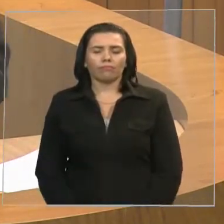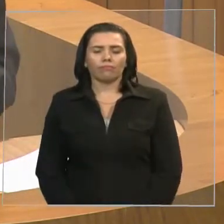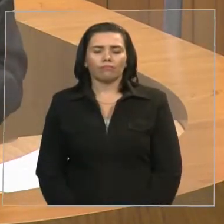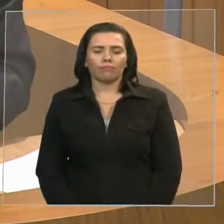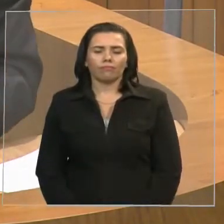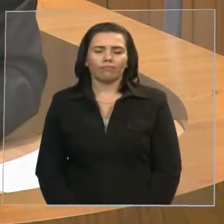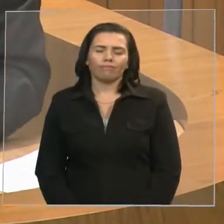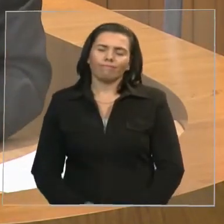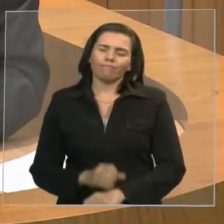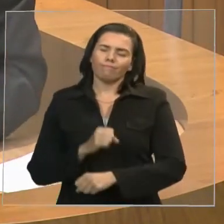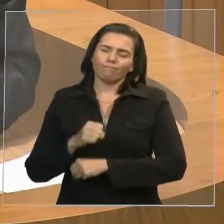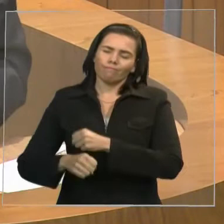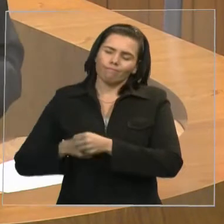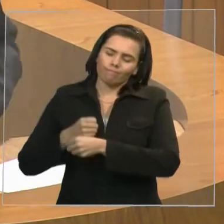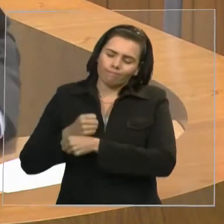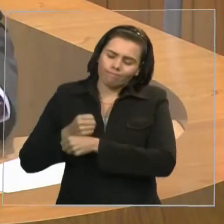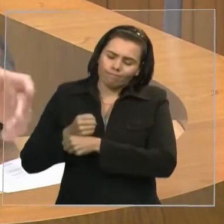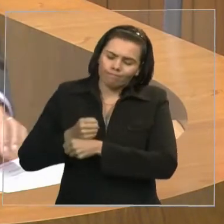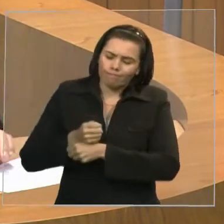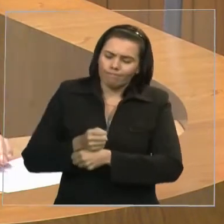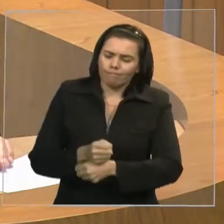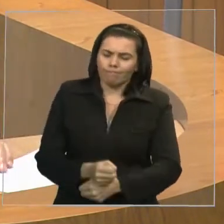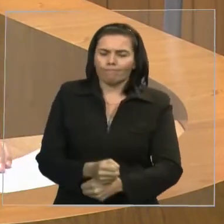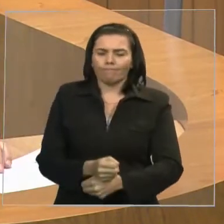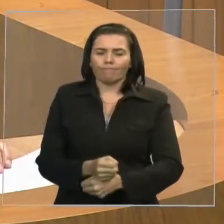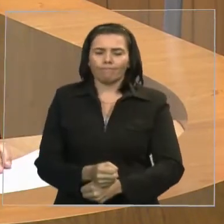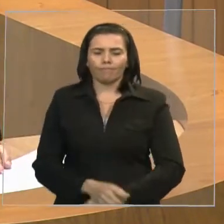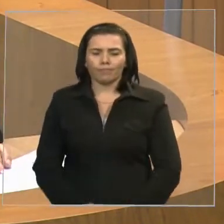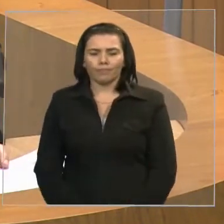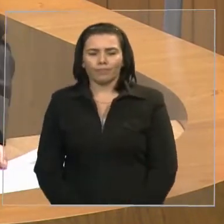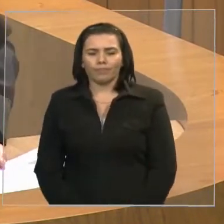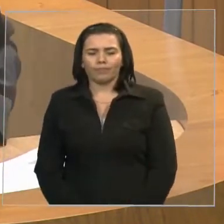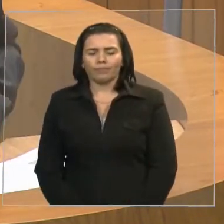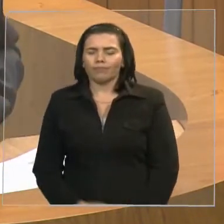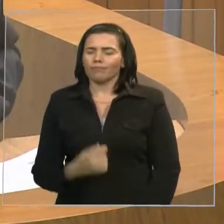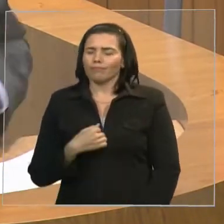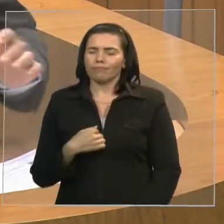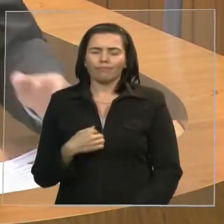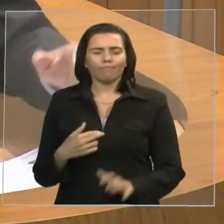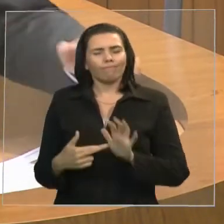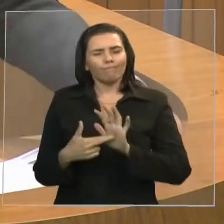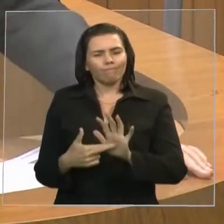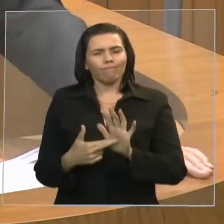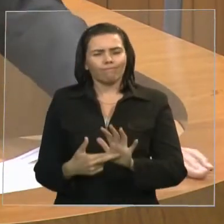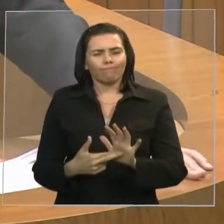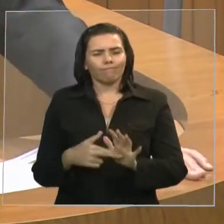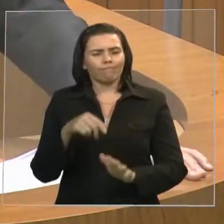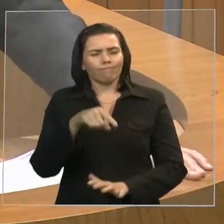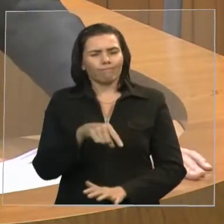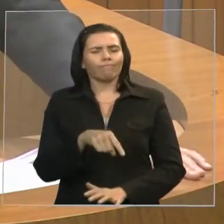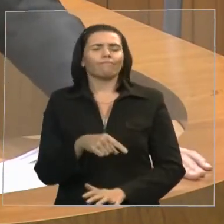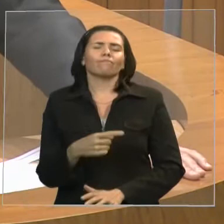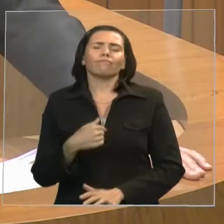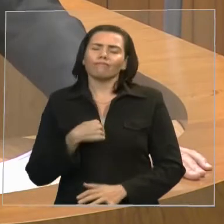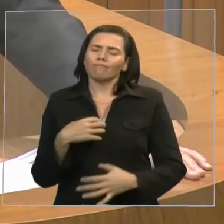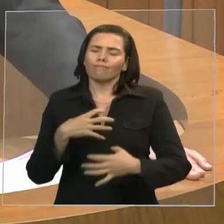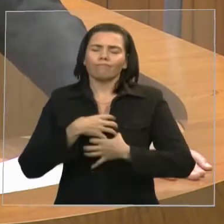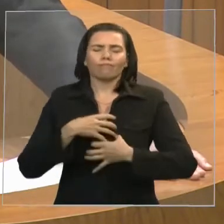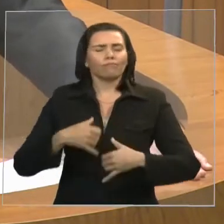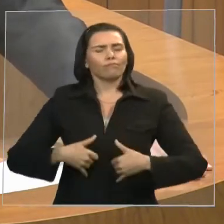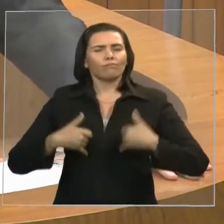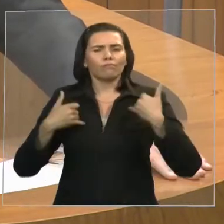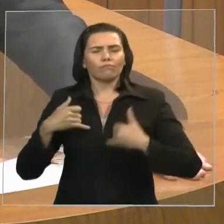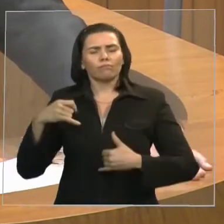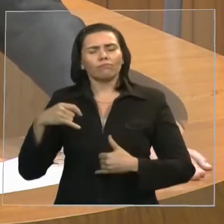vários anos eu venho tendo orgulho de ser o representante daquele município, nesta casa legislativa e